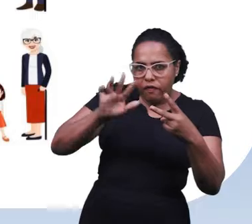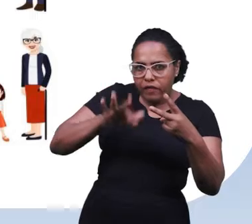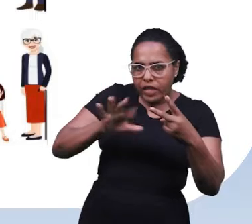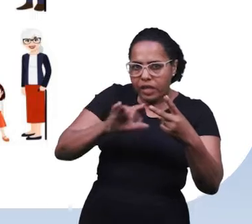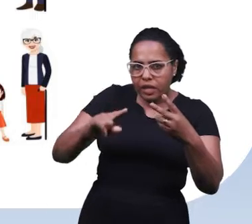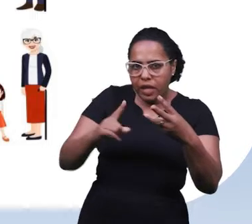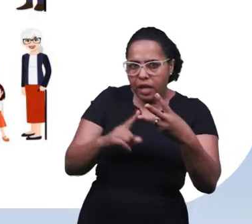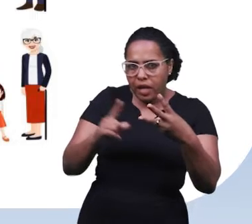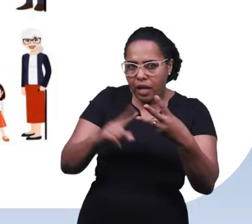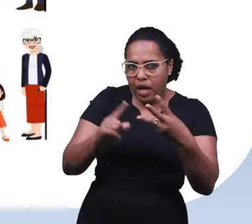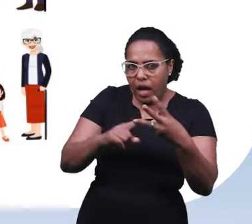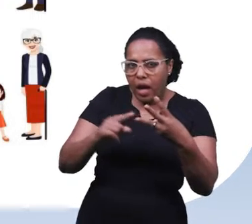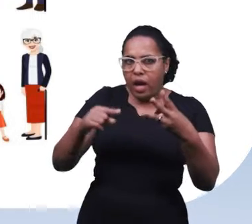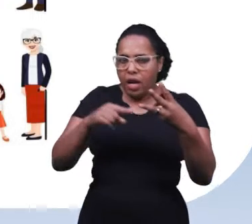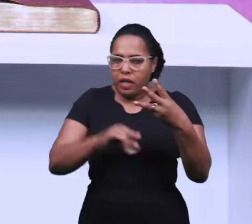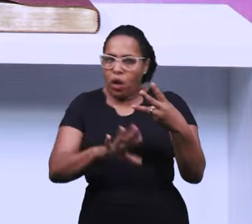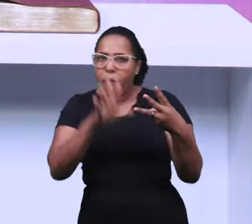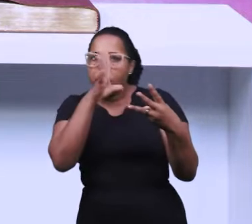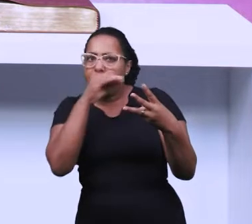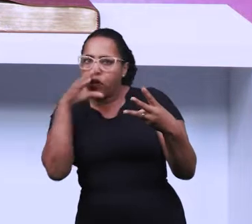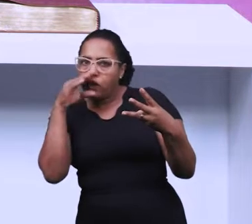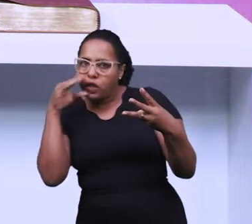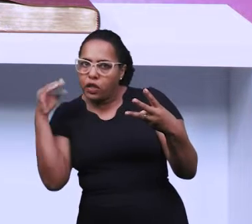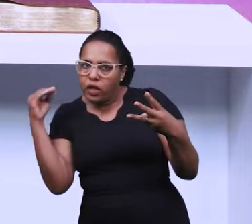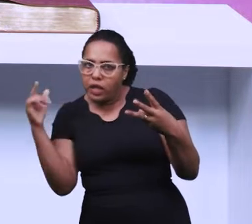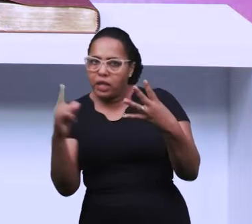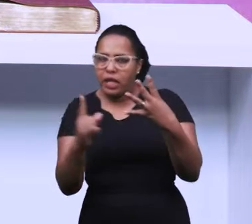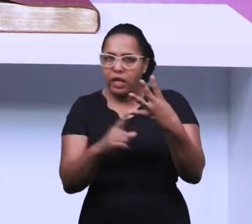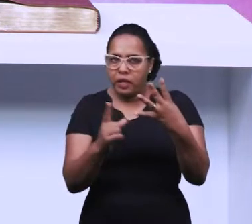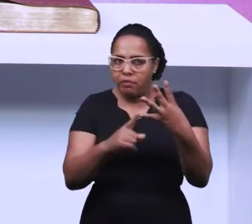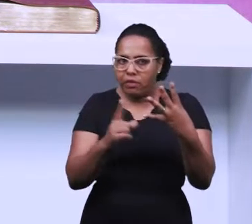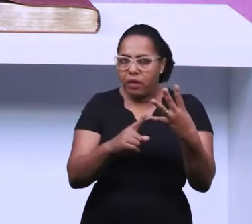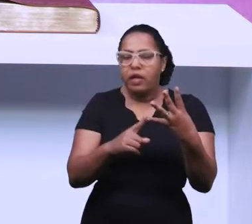voz adulta e a senescência.